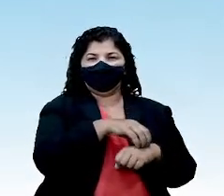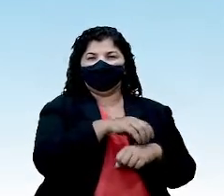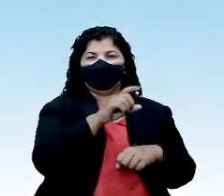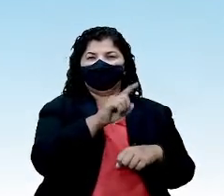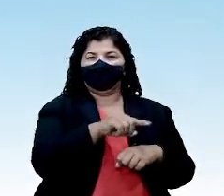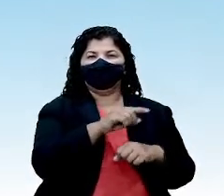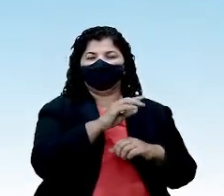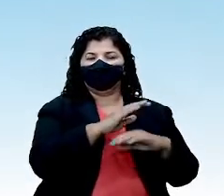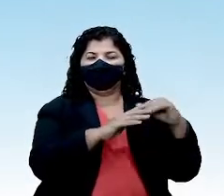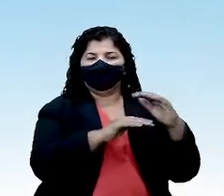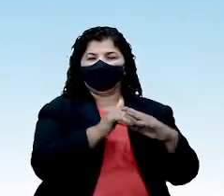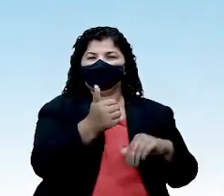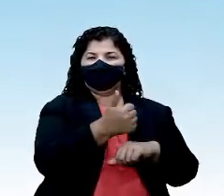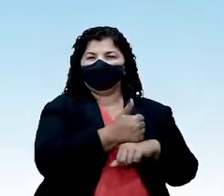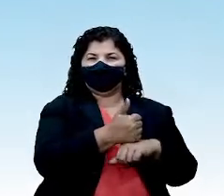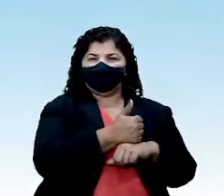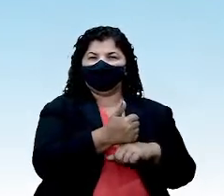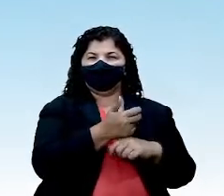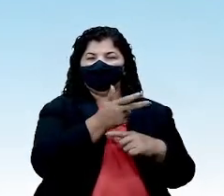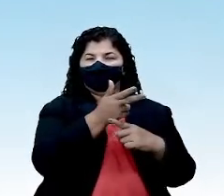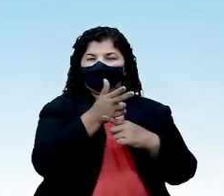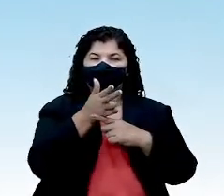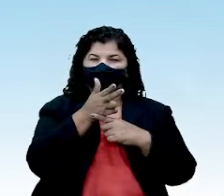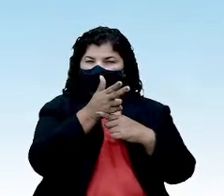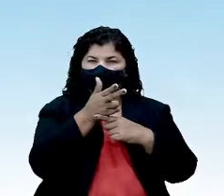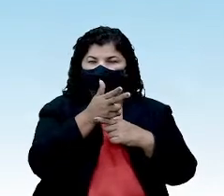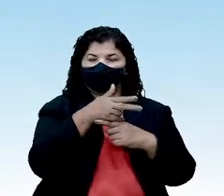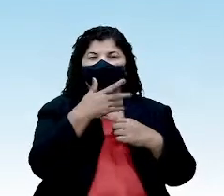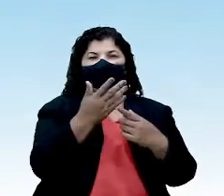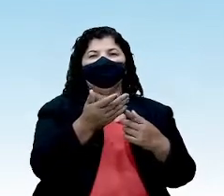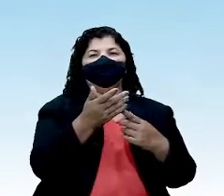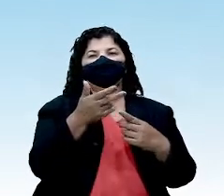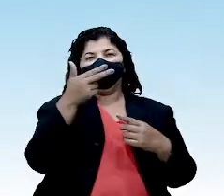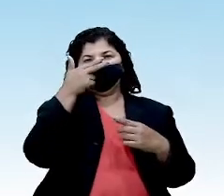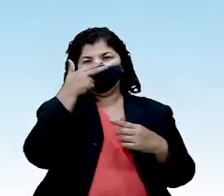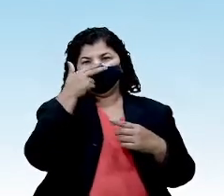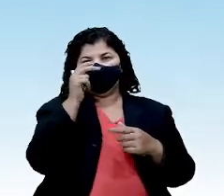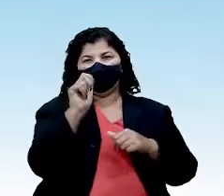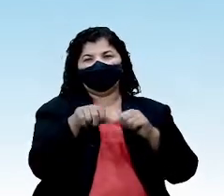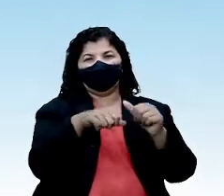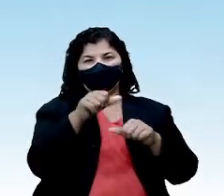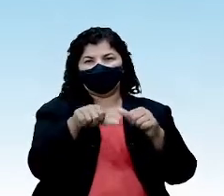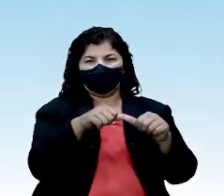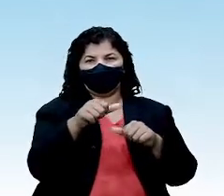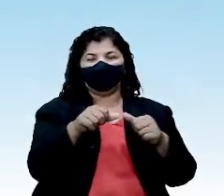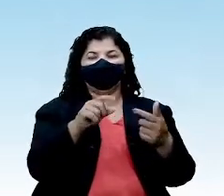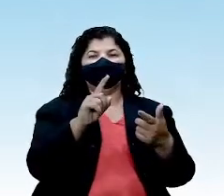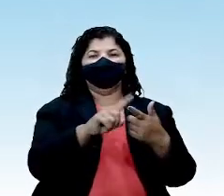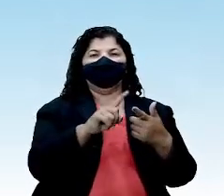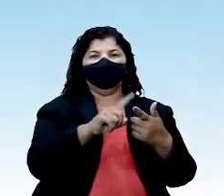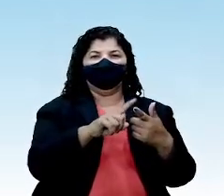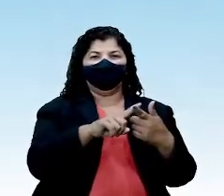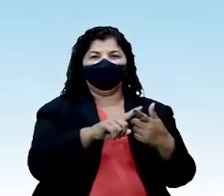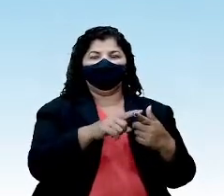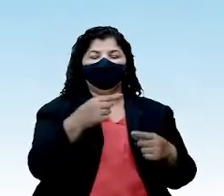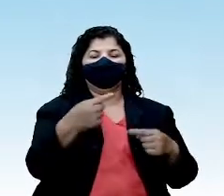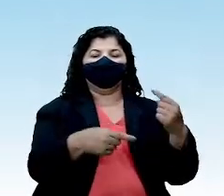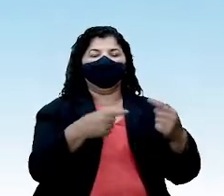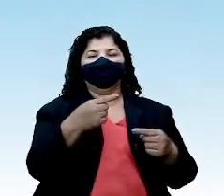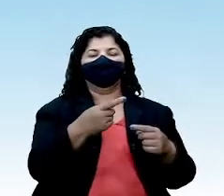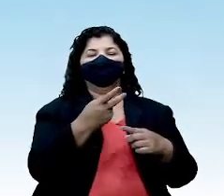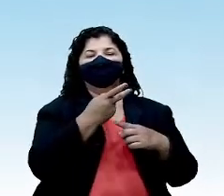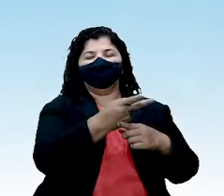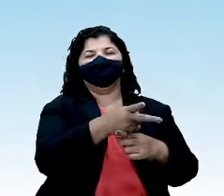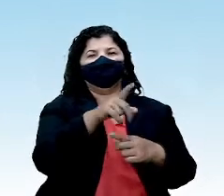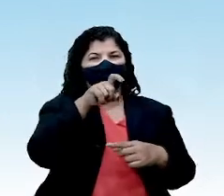aperfeiçoamento da imprensa, a reforma protestante e a política de caça às bruxas, né? Então, na